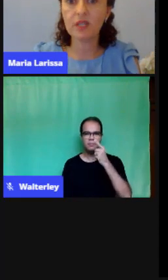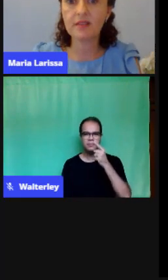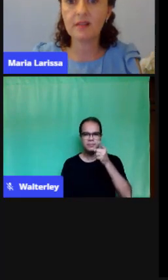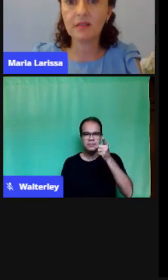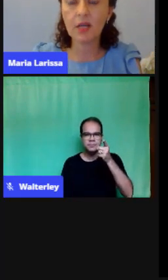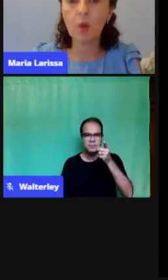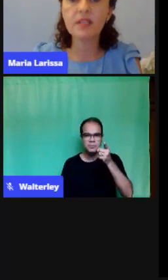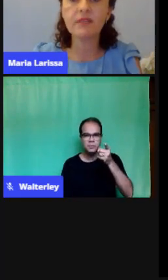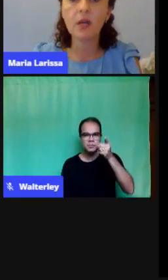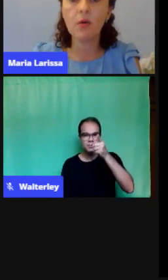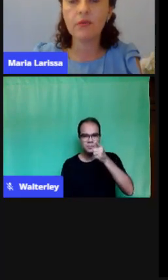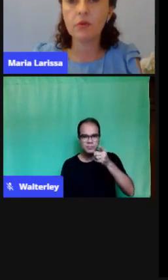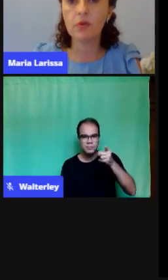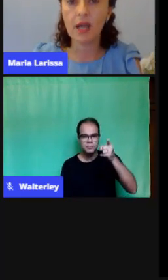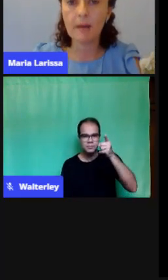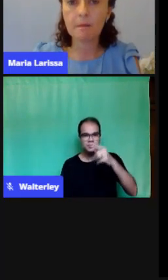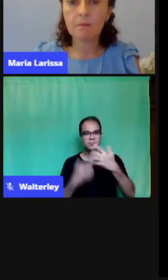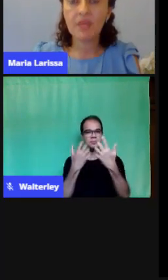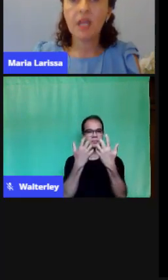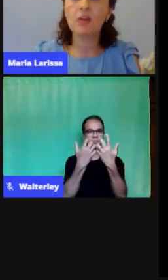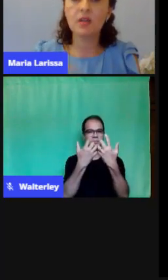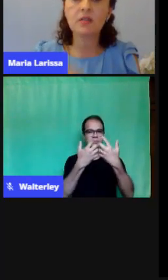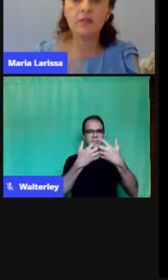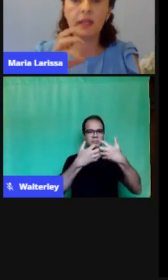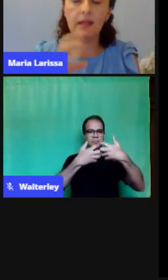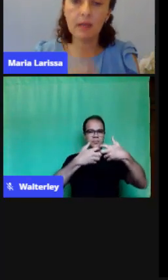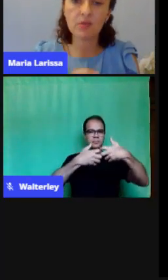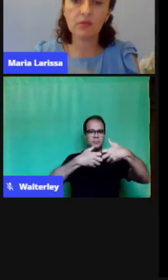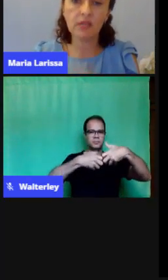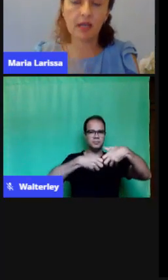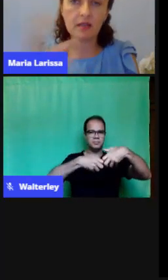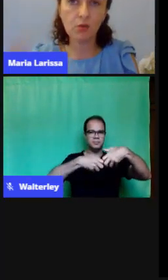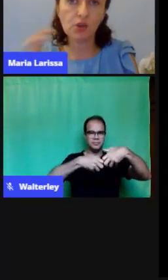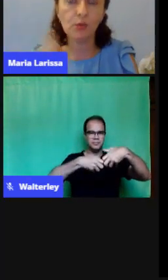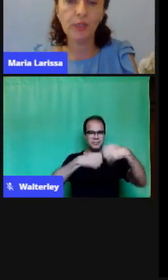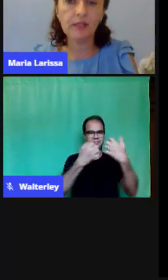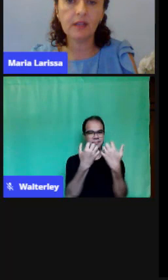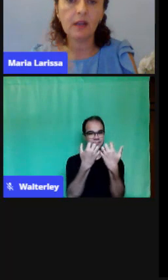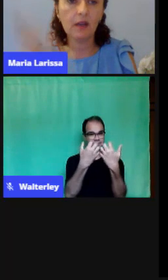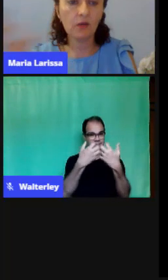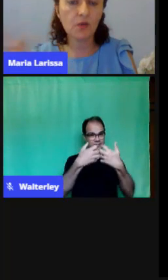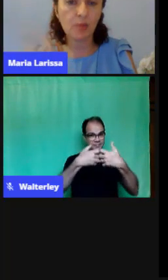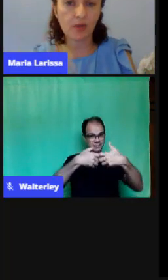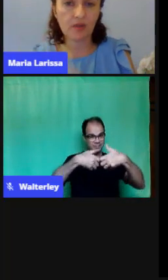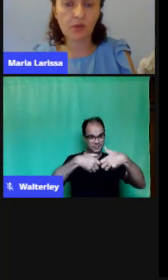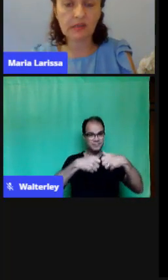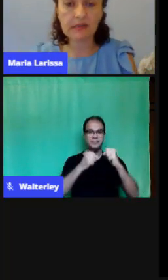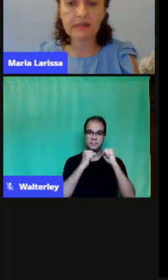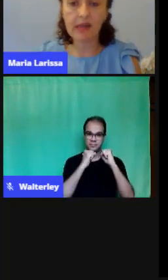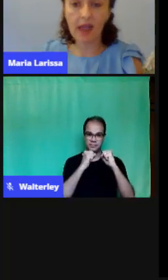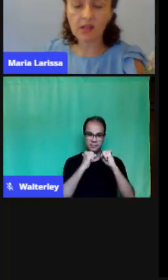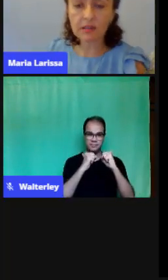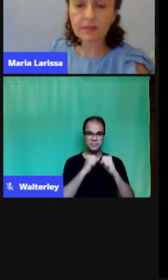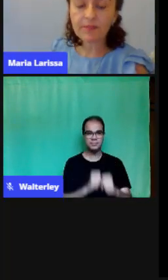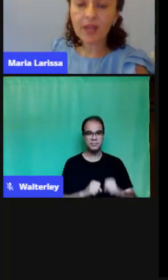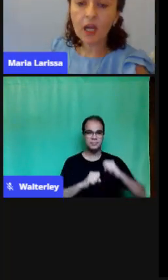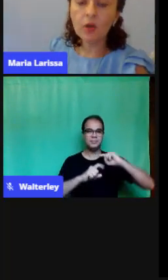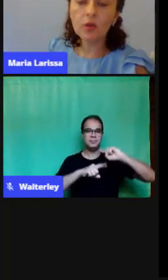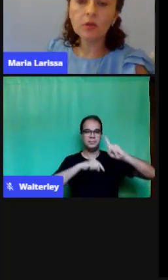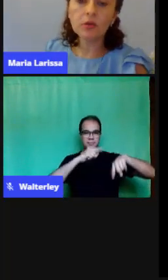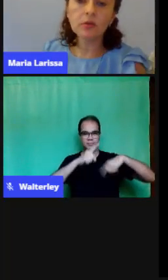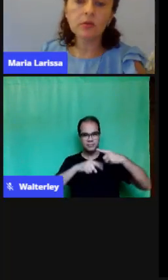uma configuração, né? Como você vai configurar, e nós iremos voltar a esse último item nos próximos